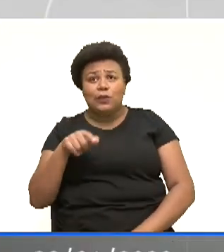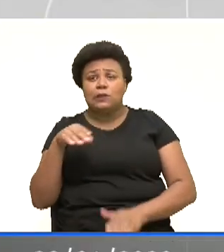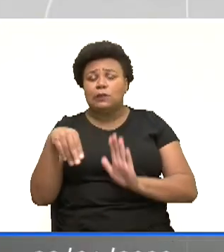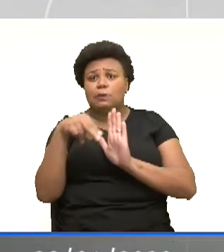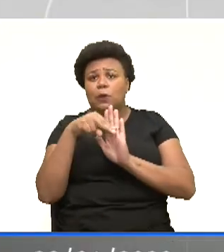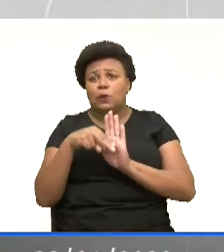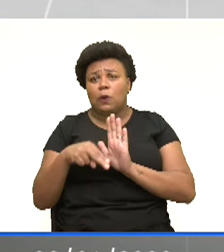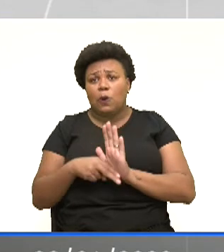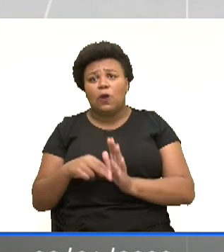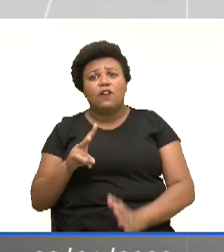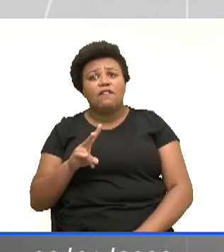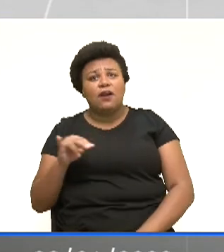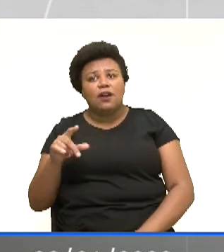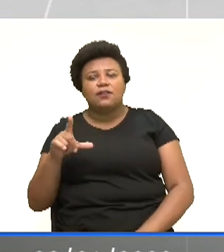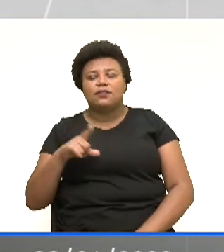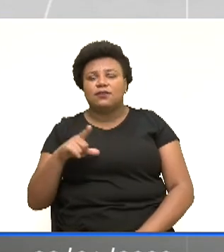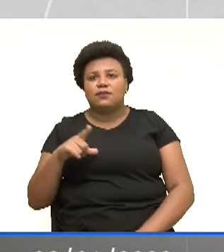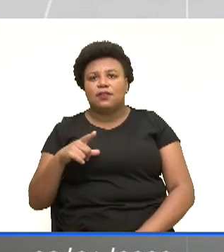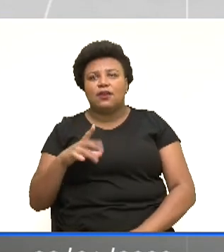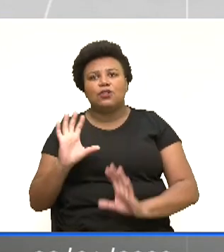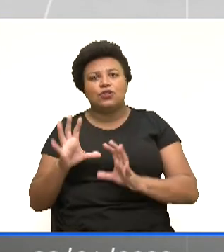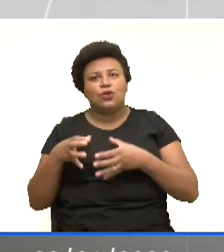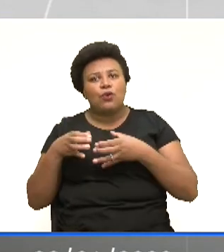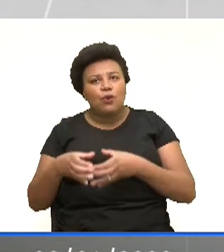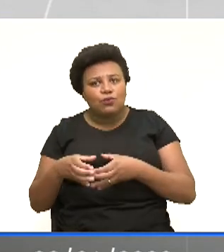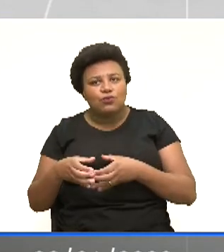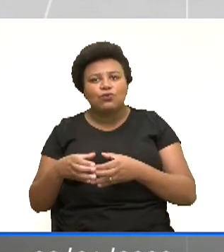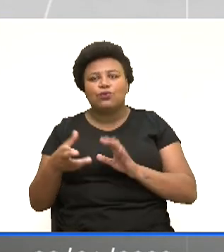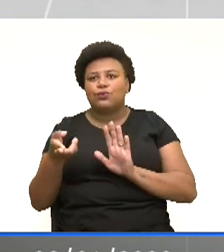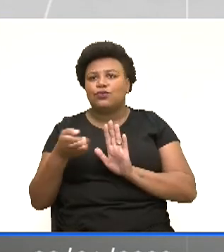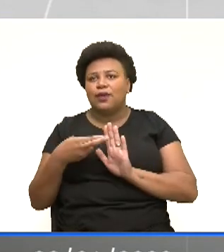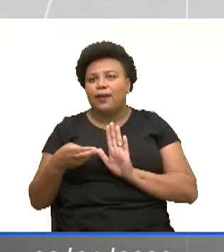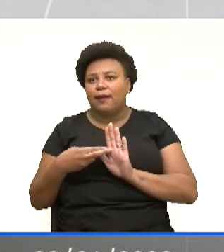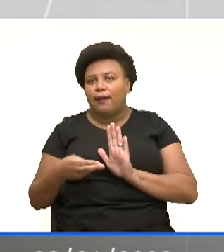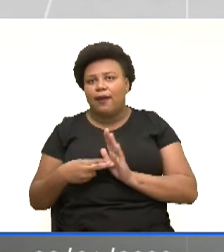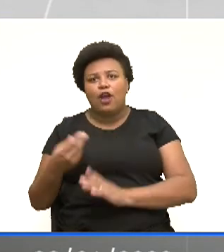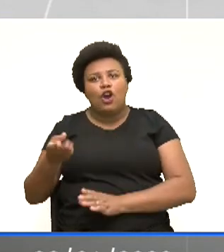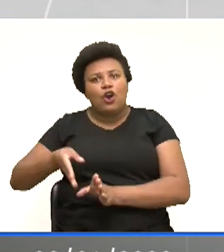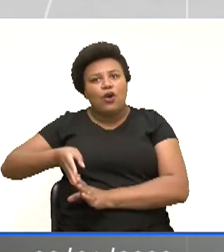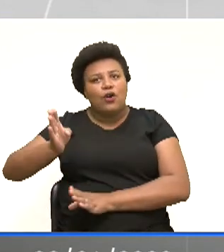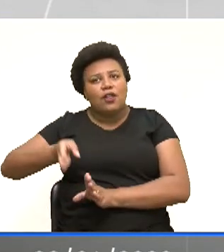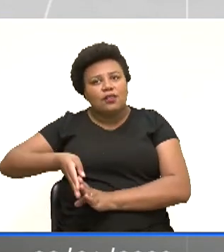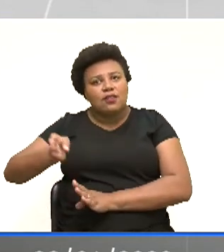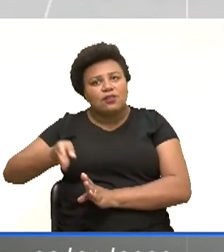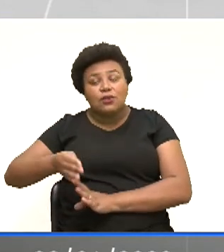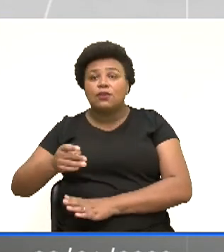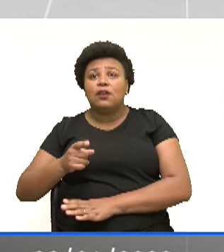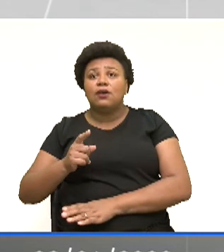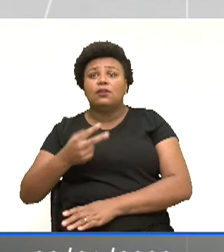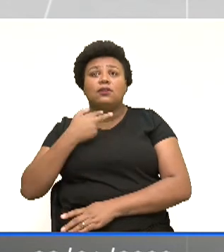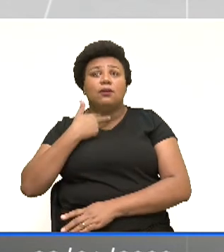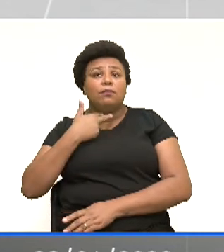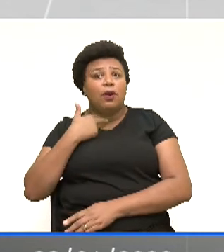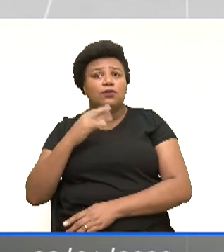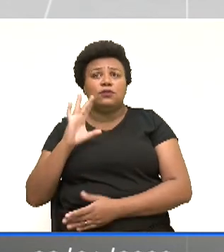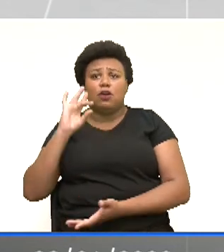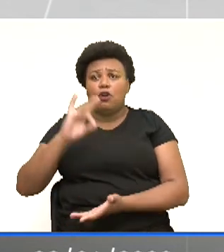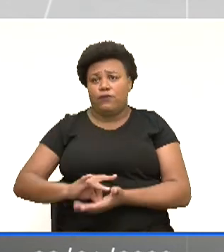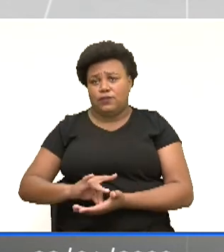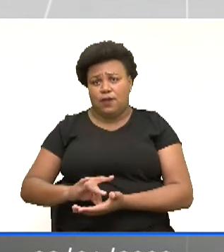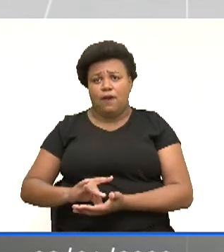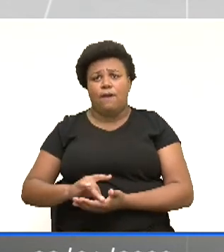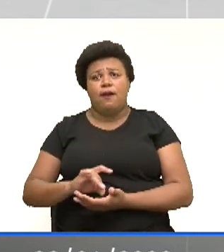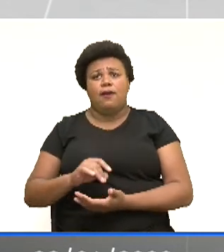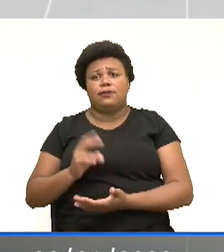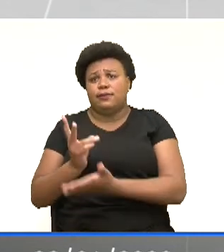protocolo que sairá, esse conjunto de regramentos e orientações, ele não deve ser definitivo.